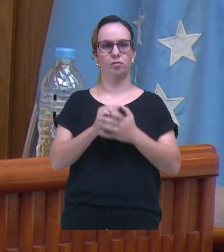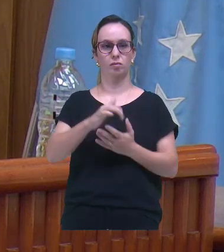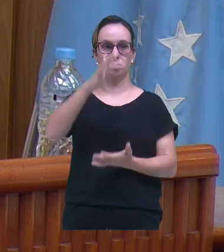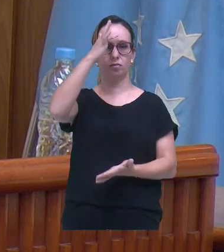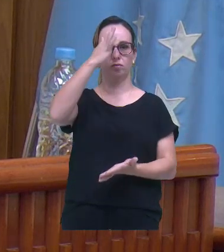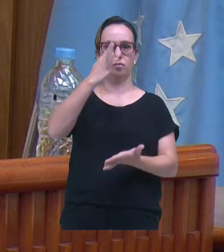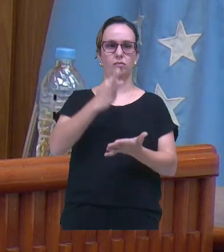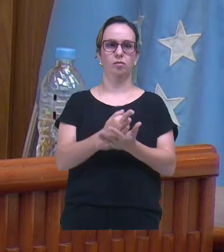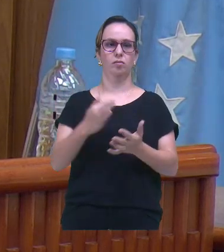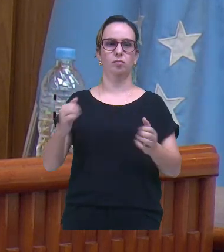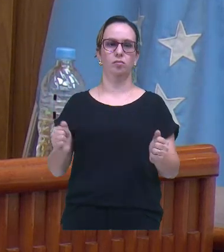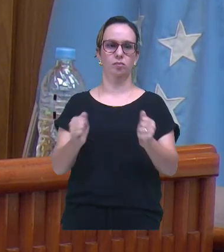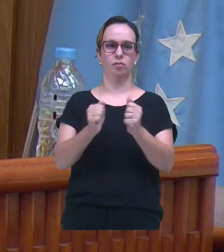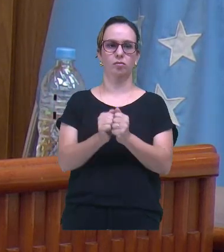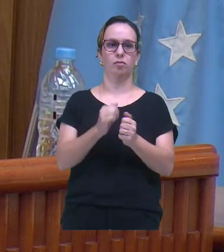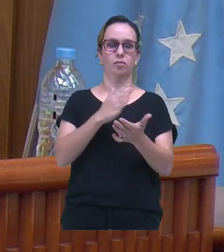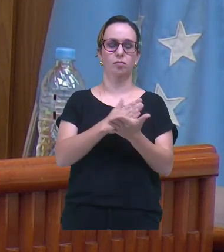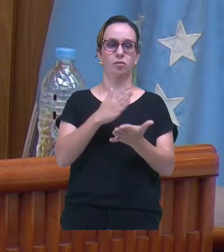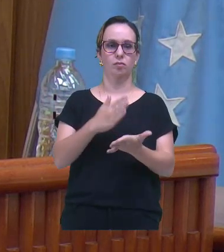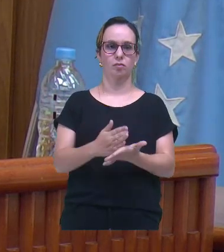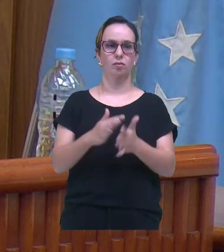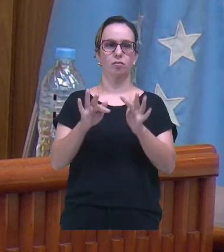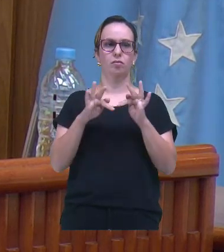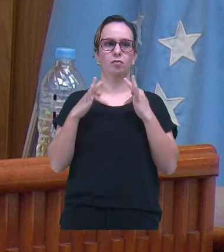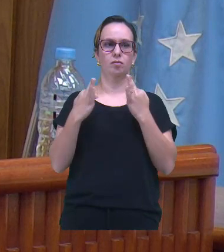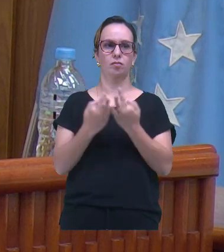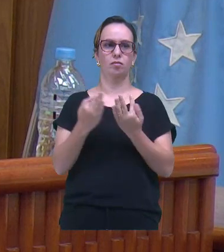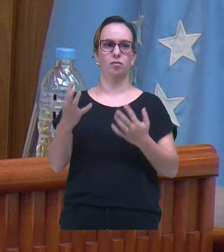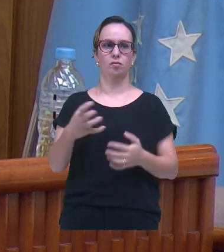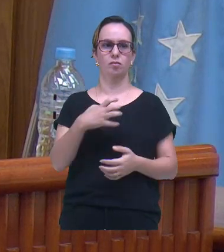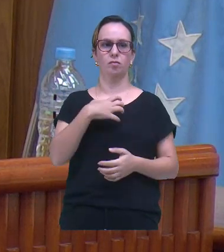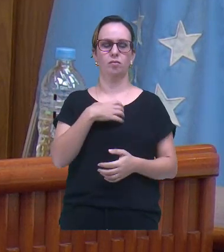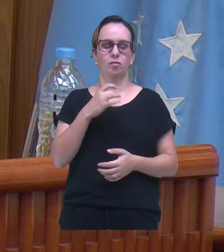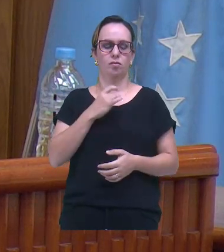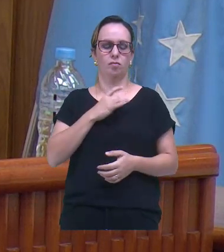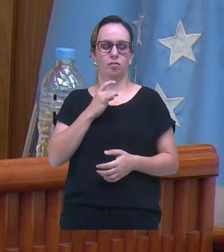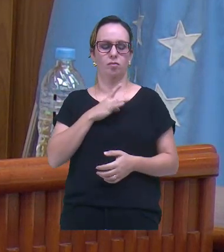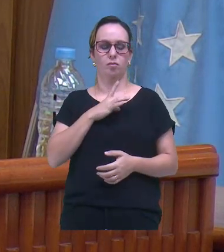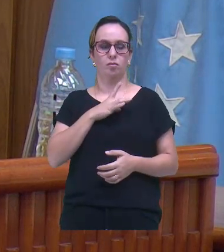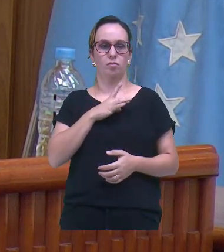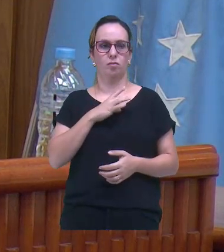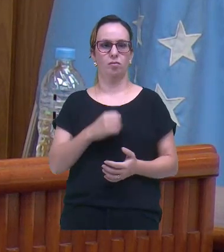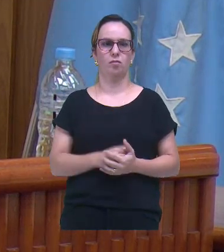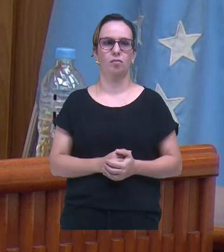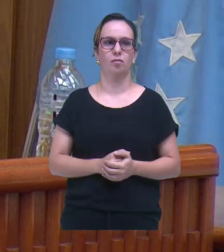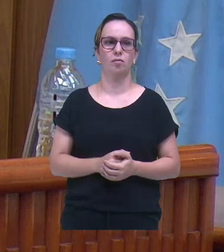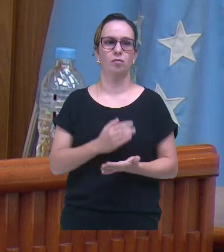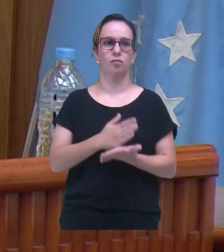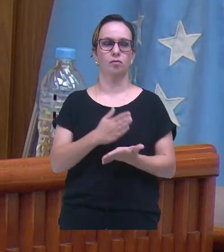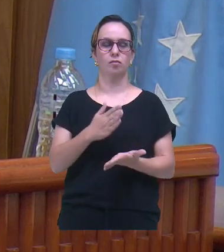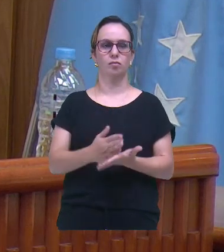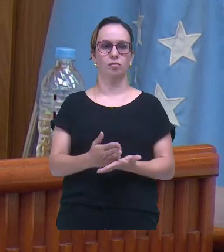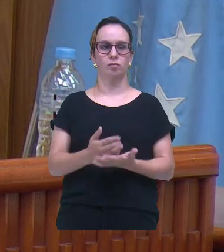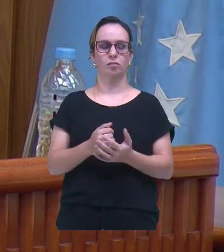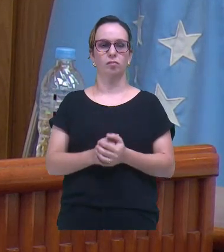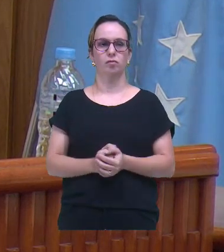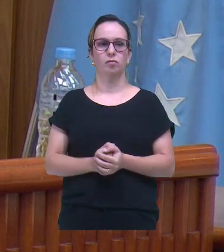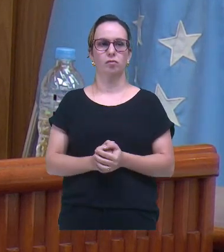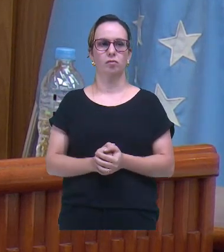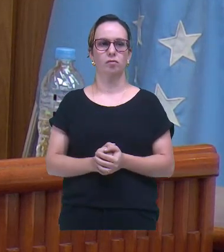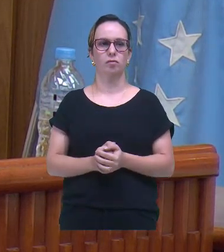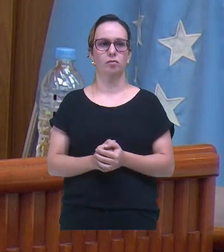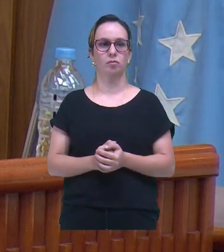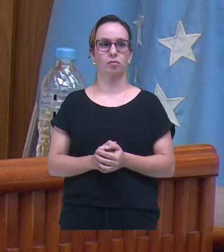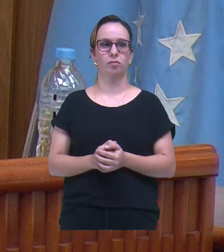família, compartilhamos de suas angústias e medos. A cada alta hospitalar, uma vitória. Por